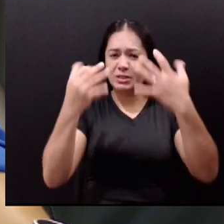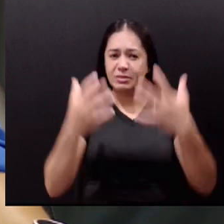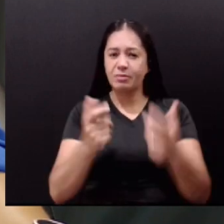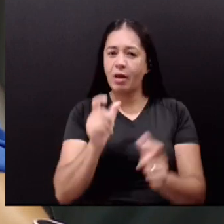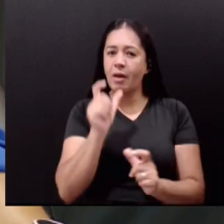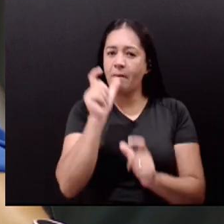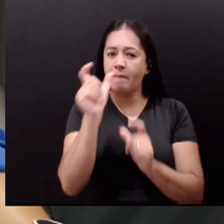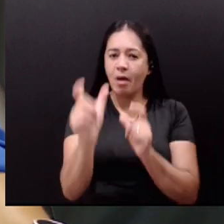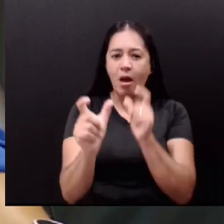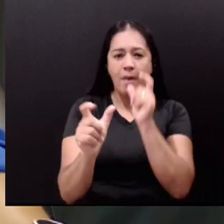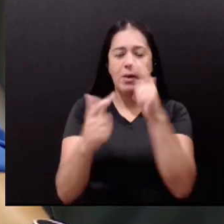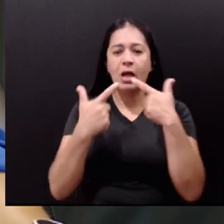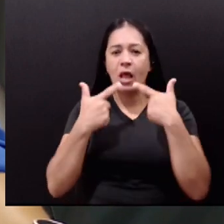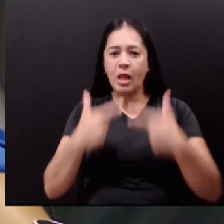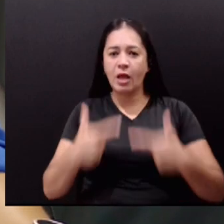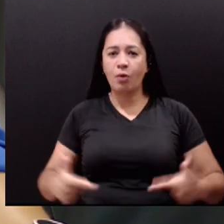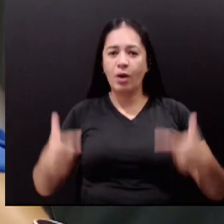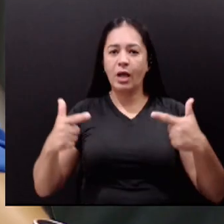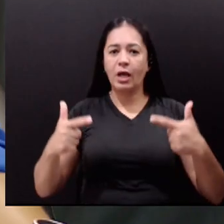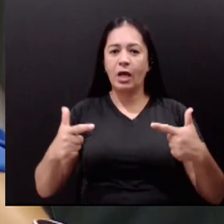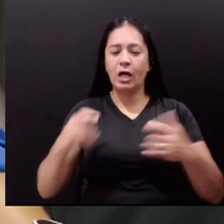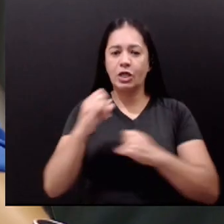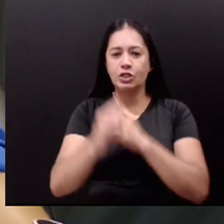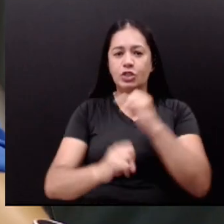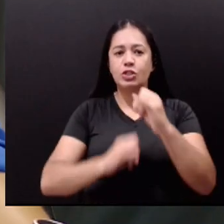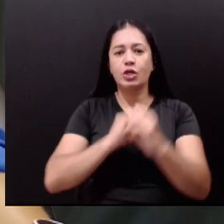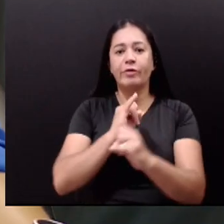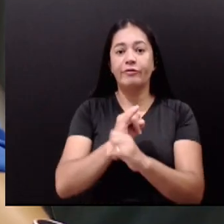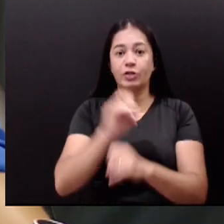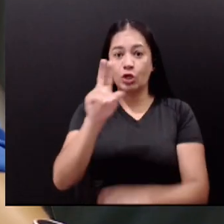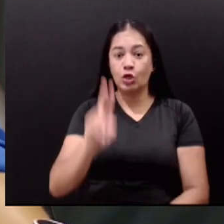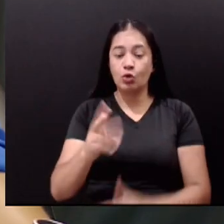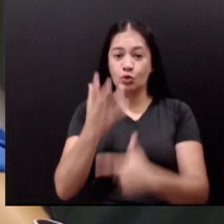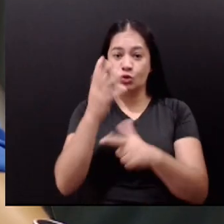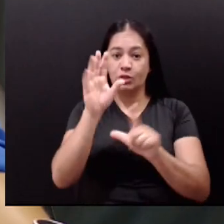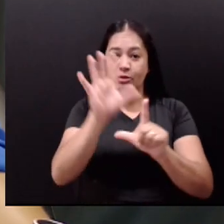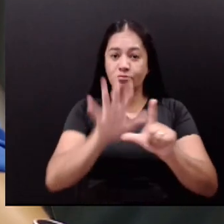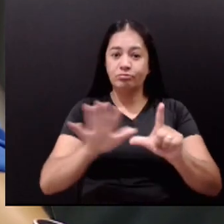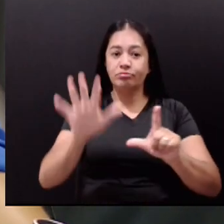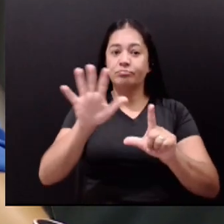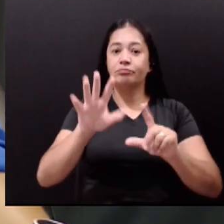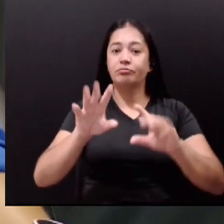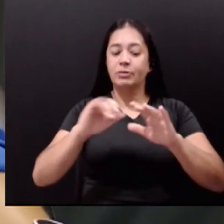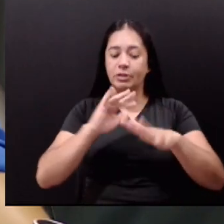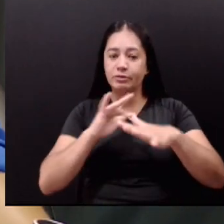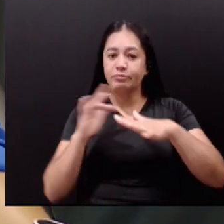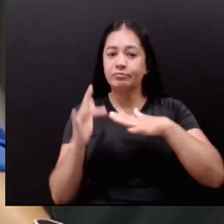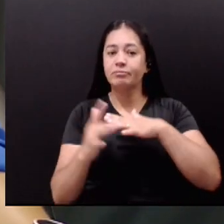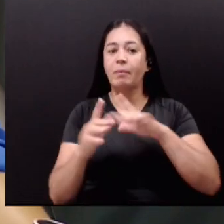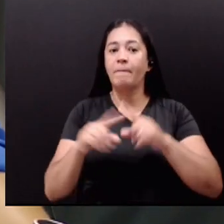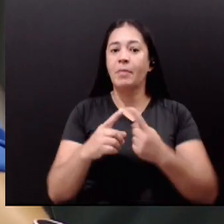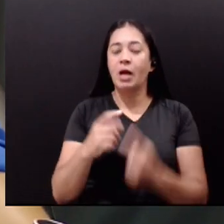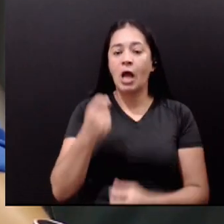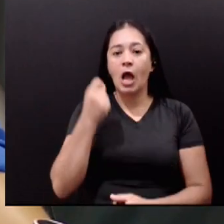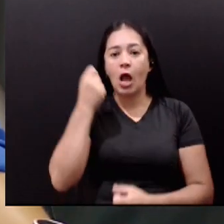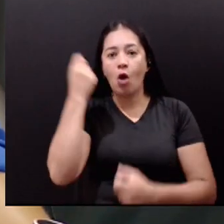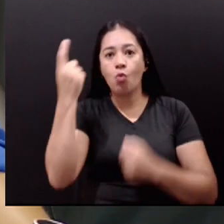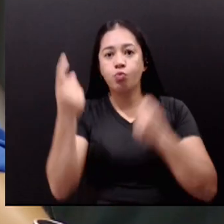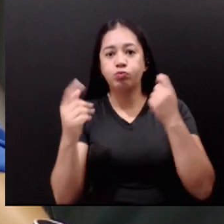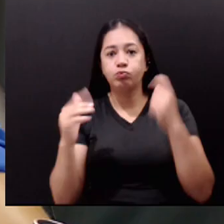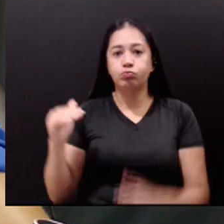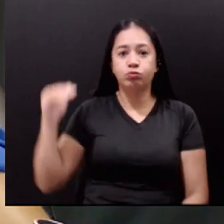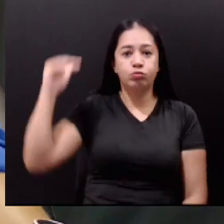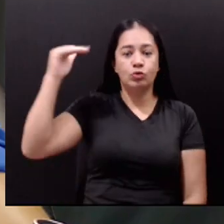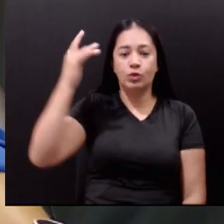jovens utilizam nas redes sociais e plataformas online, mas que alguns adultos desconhecem. E para a gente conversar